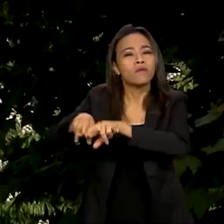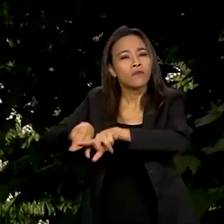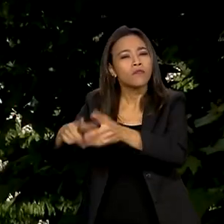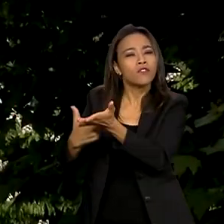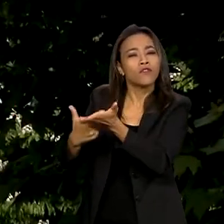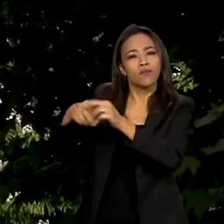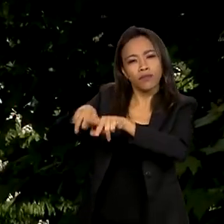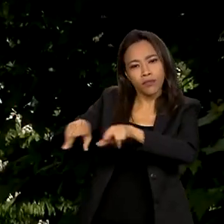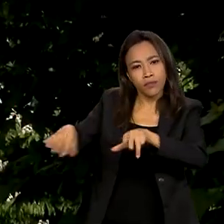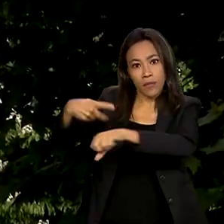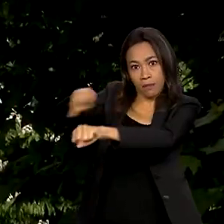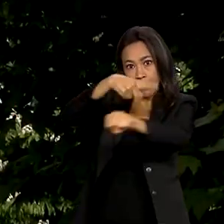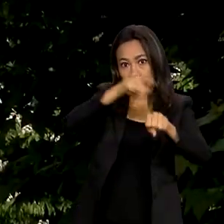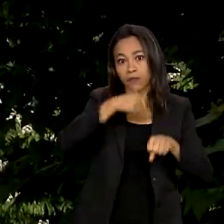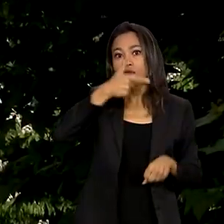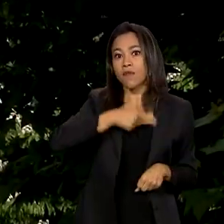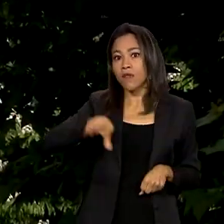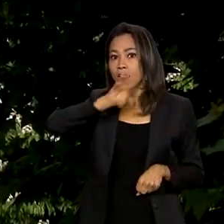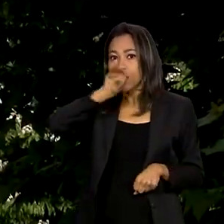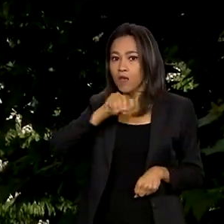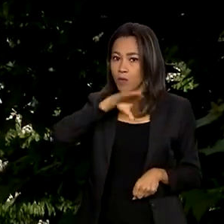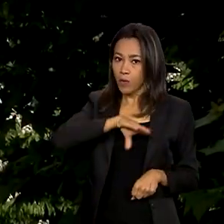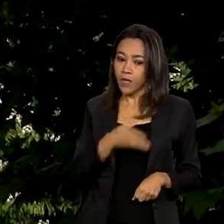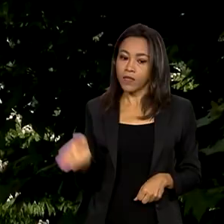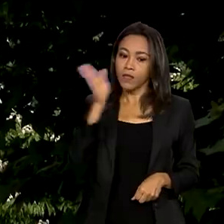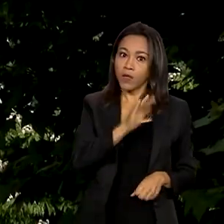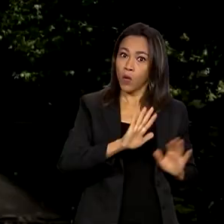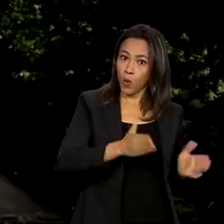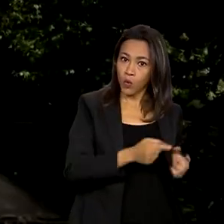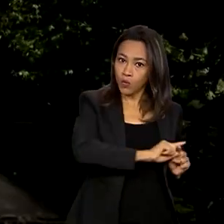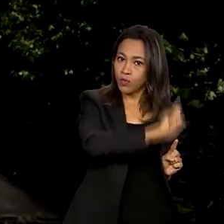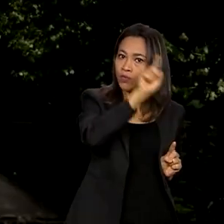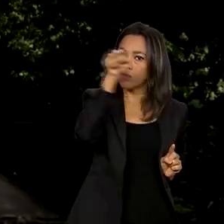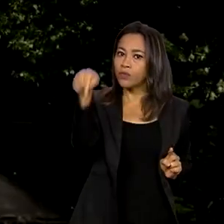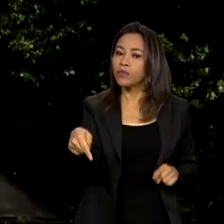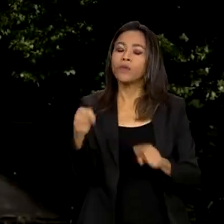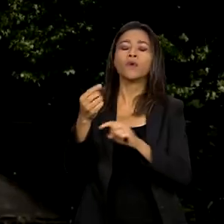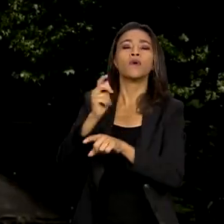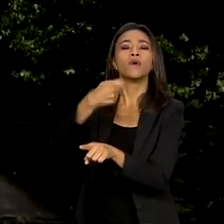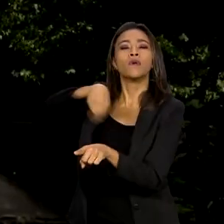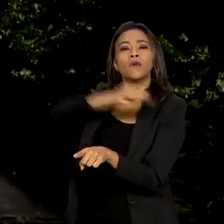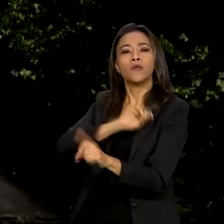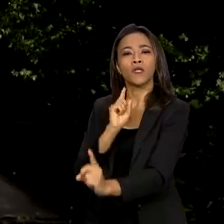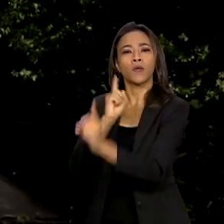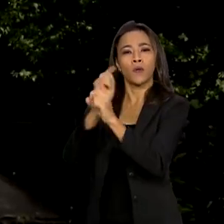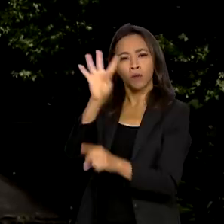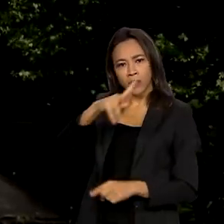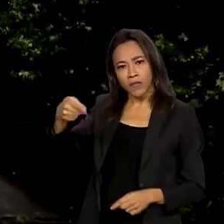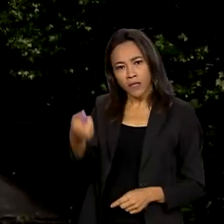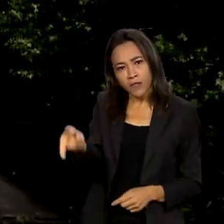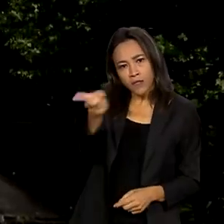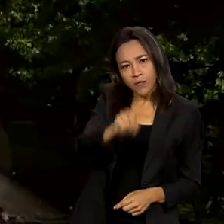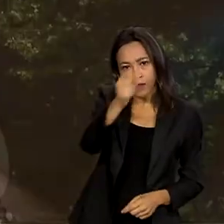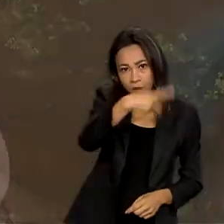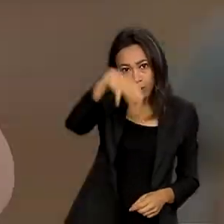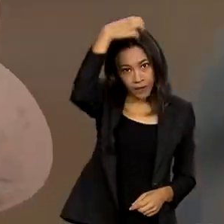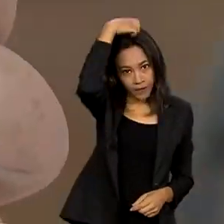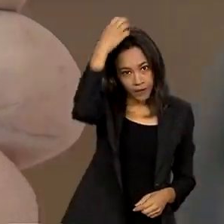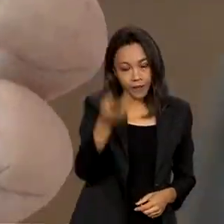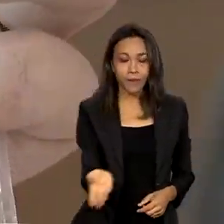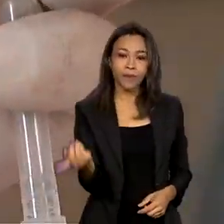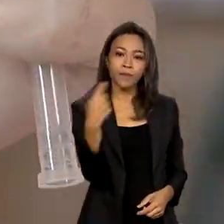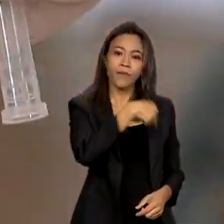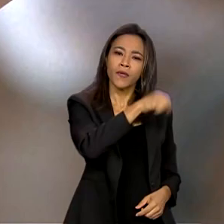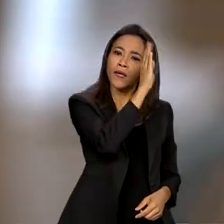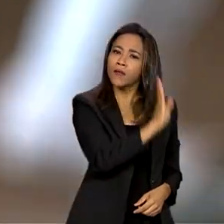Ainda hoje, o presidente Lula segue para Madrid, onde se encontra com o presidente do governo espanhol e com o rei Felipe VI. E aqui no